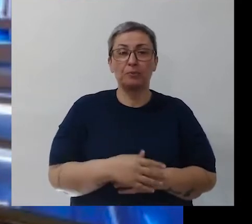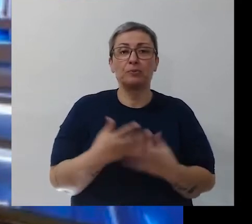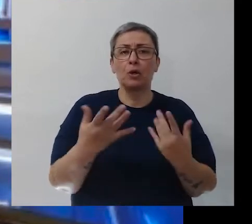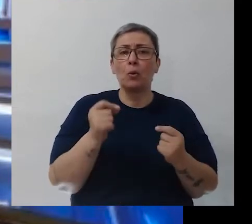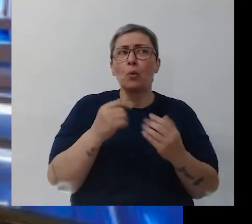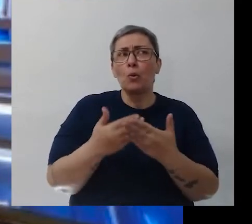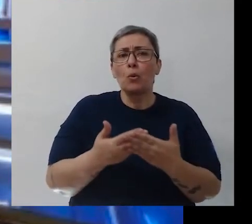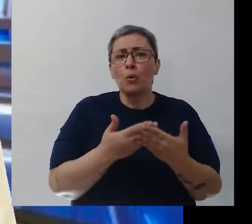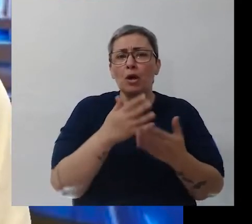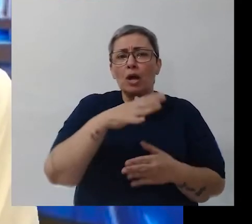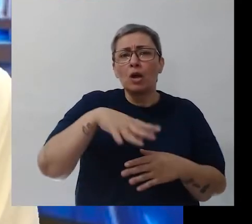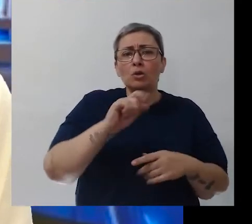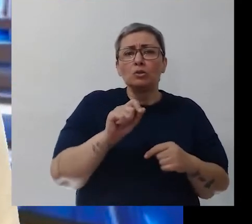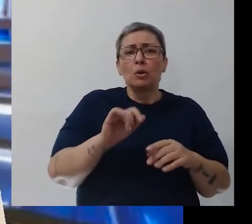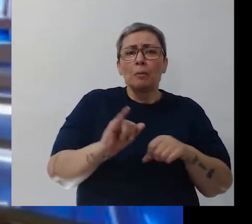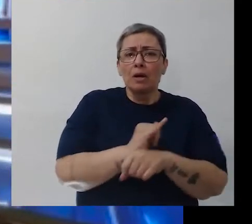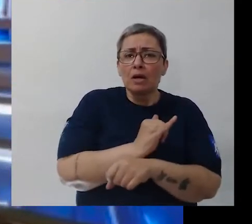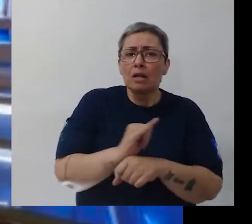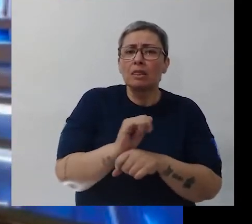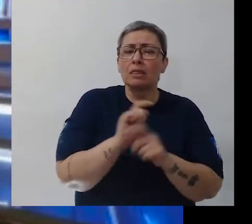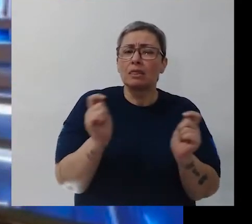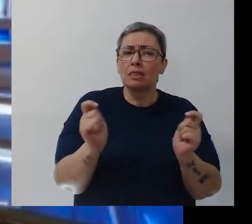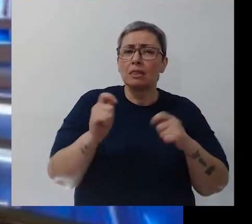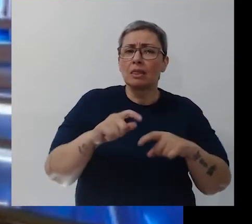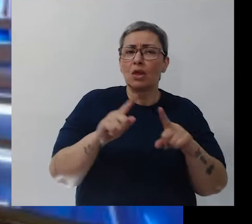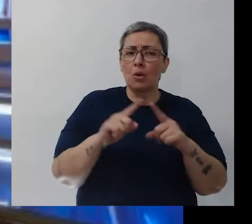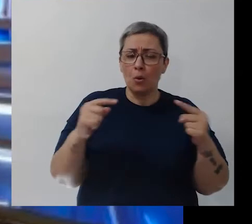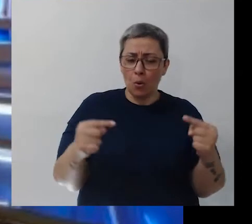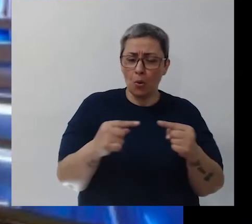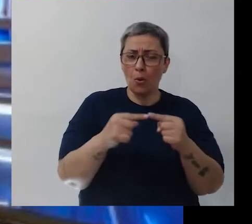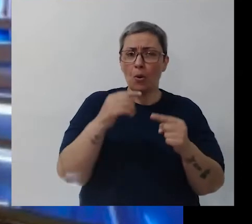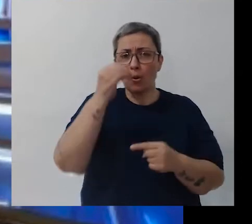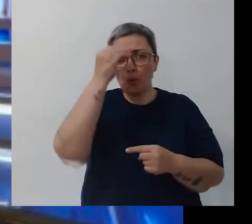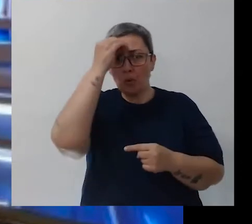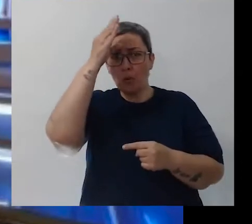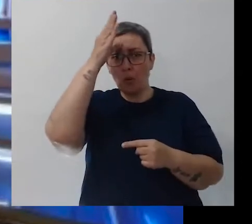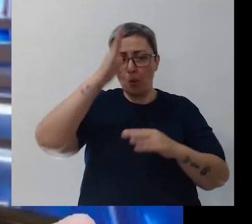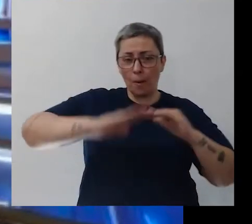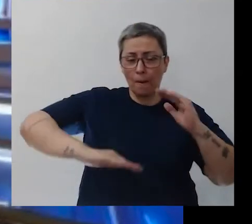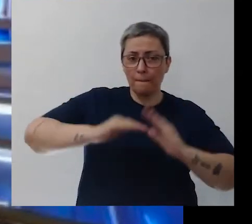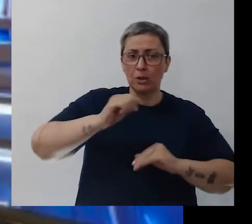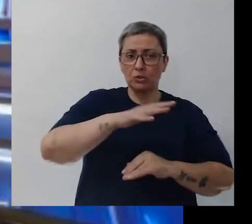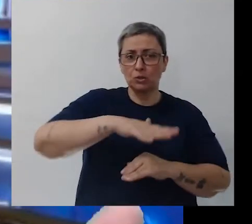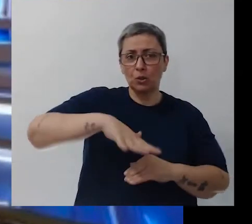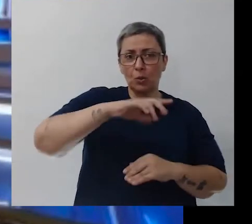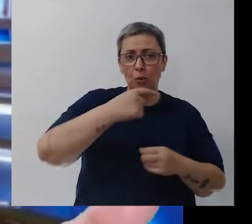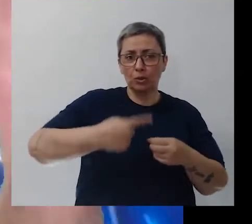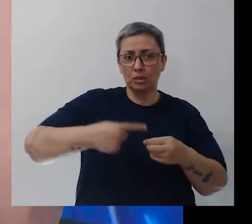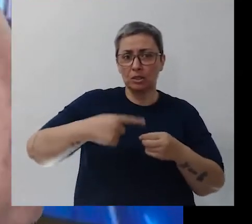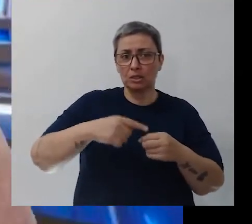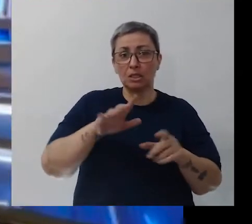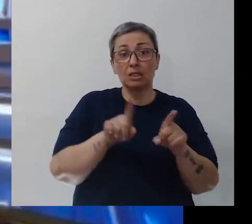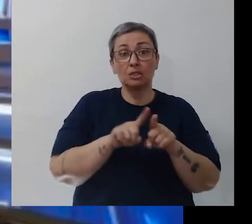estudo do meio é uma ferramenta que possibilita aliar conhecimento da prática do território, da cidade, do bairro